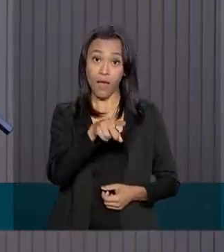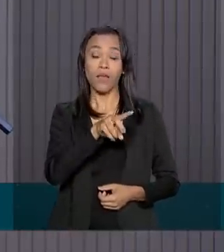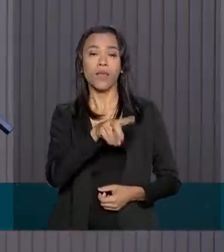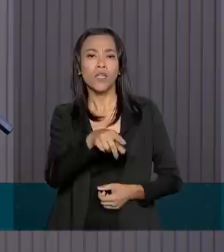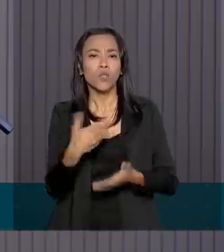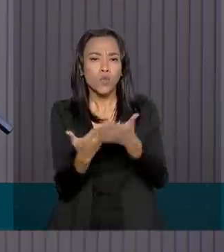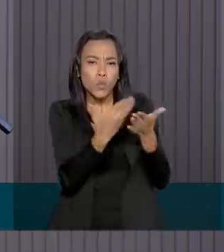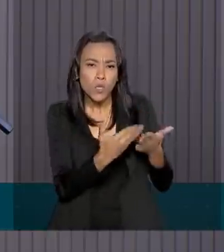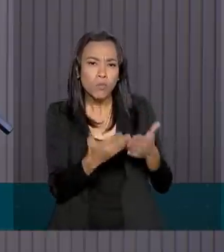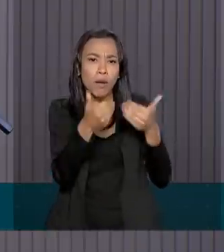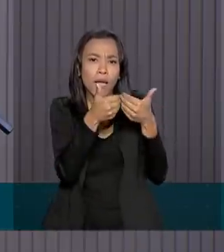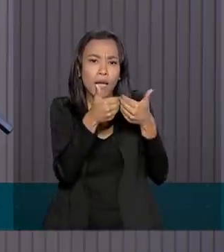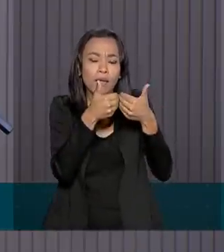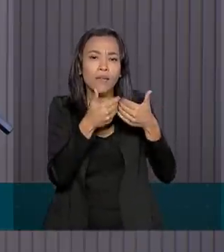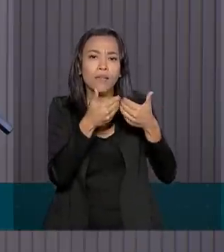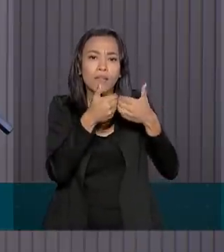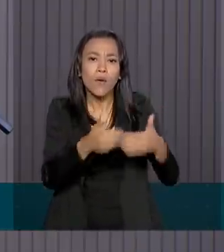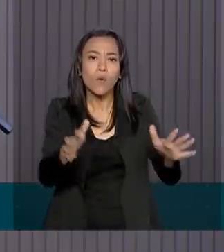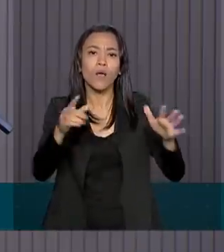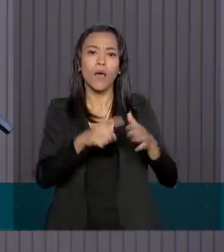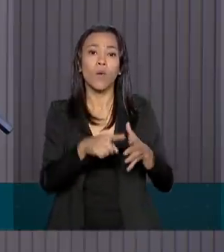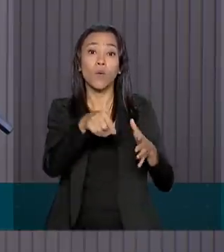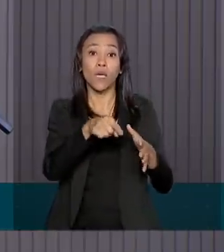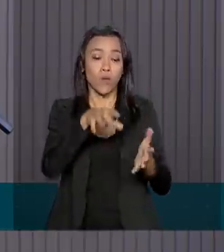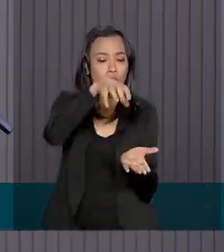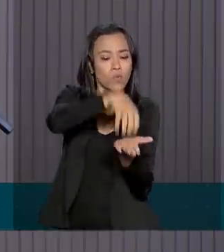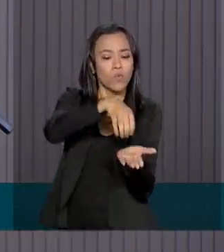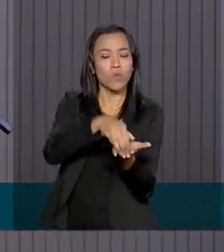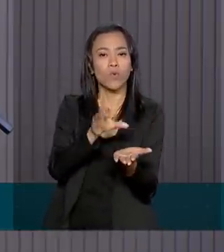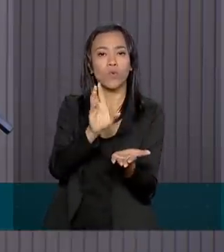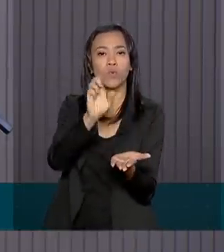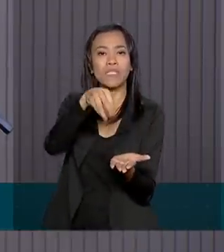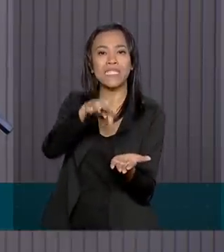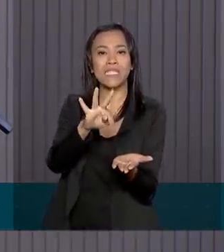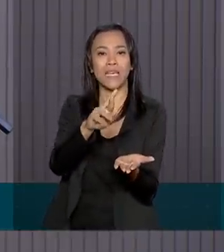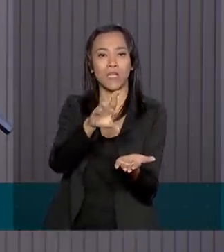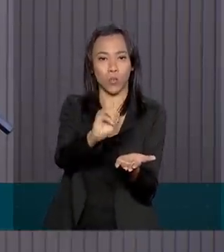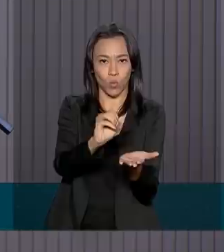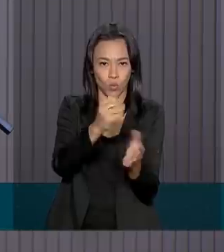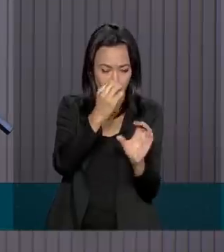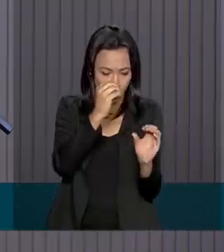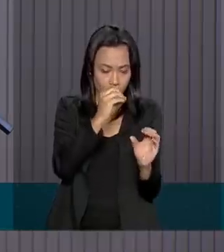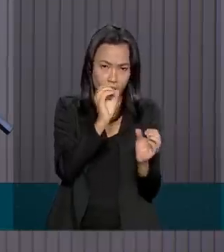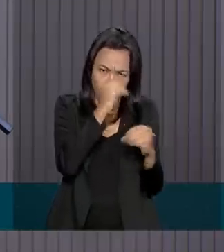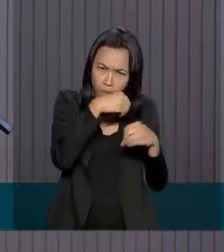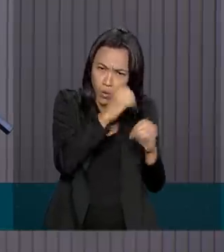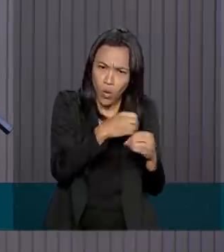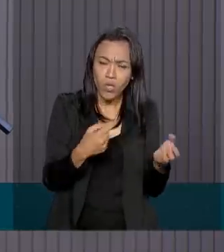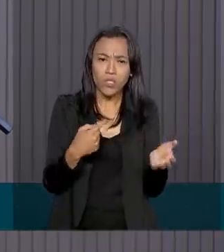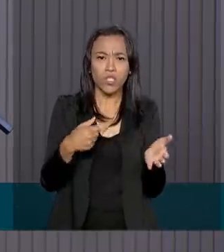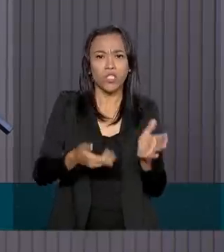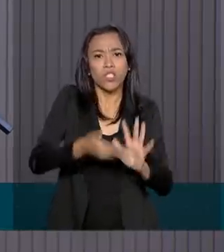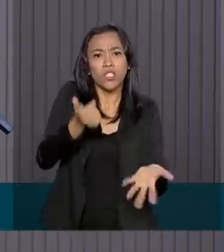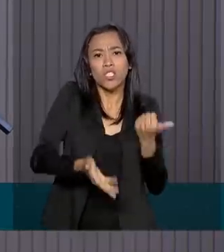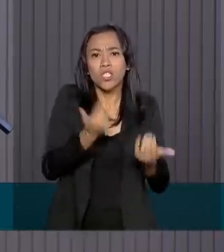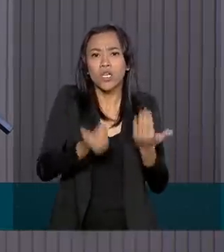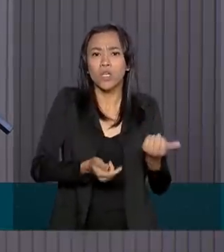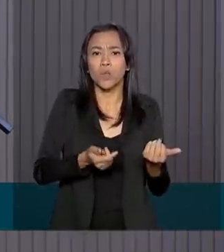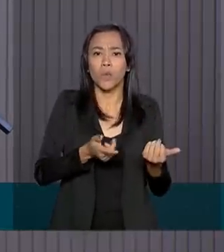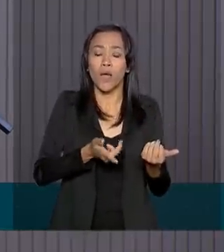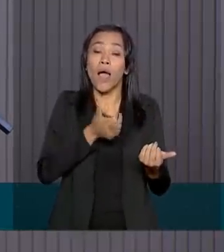de Dessalinização e também o Laboratório e Referência de Dessalinização. Tecnologia israelense.